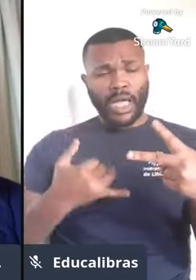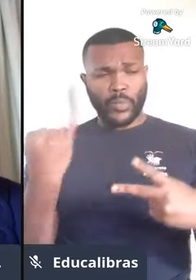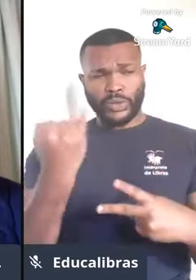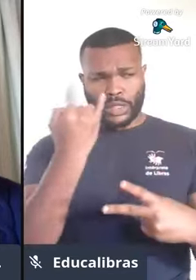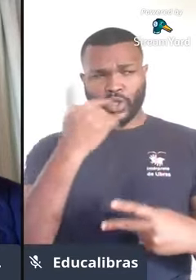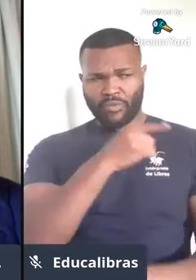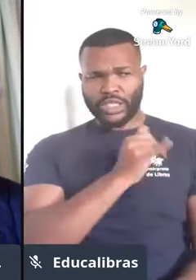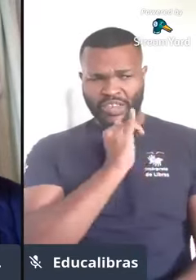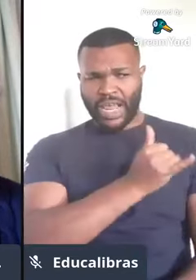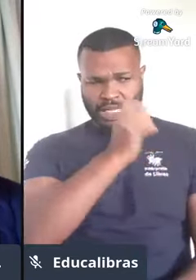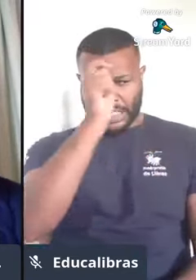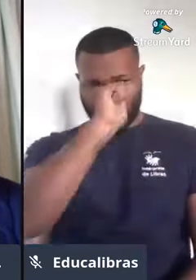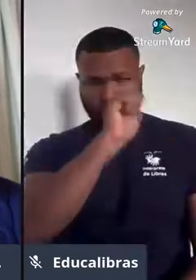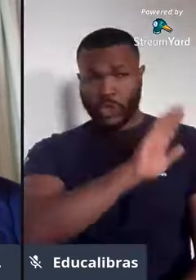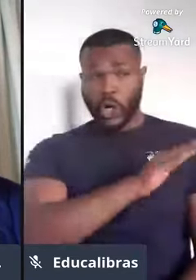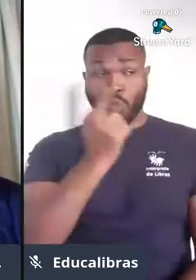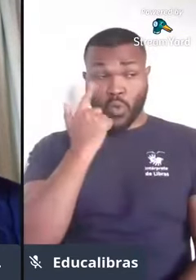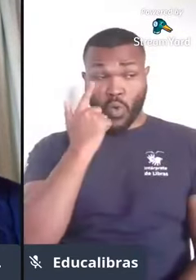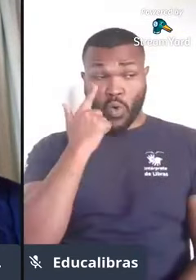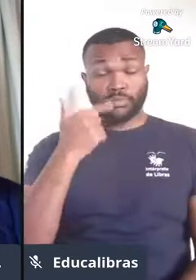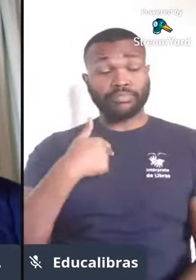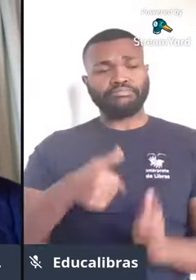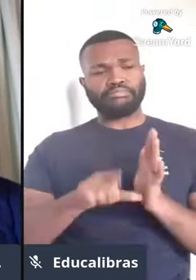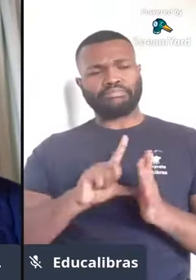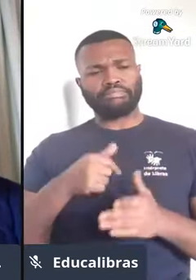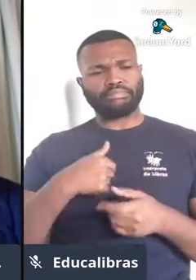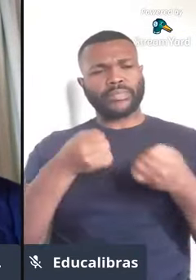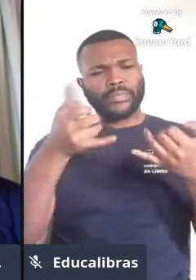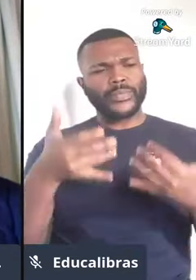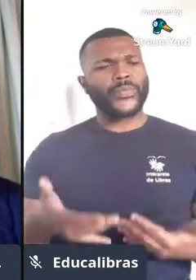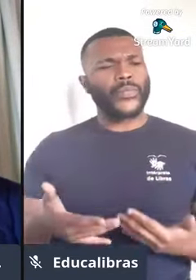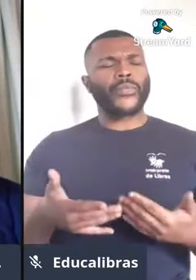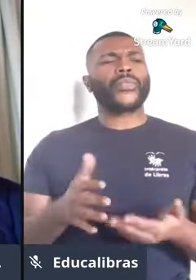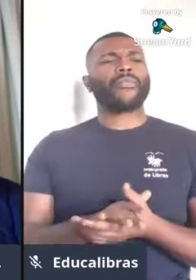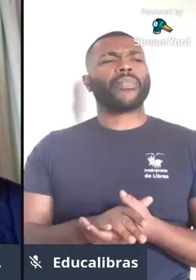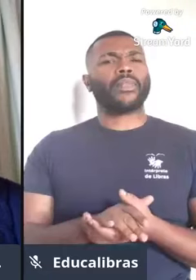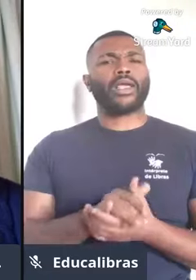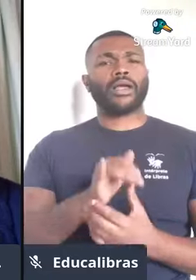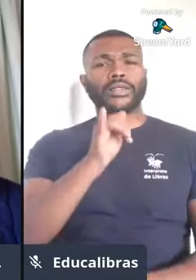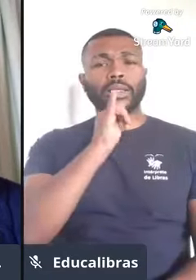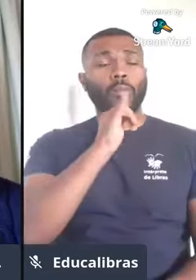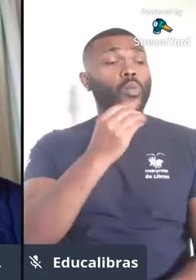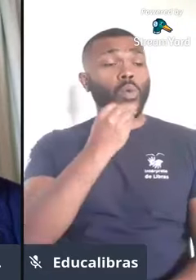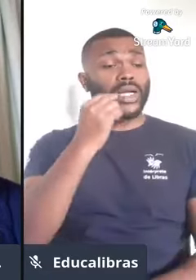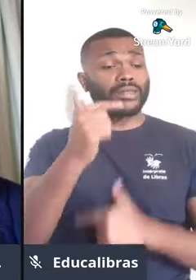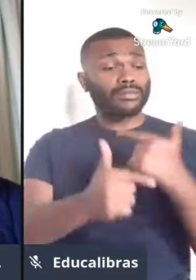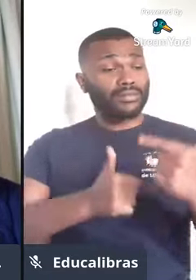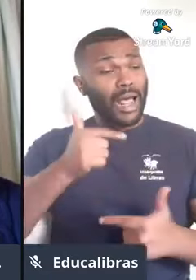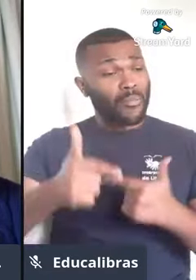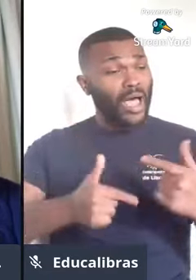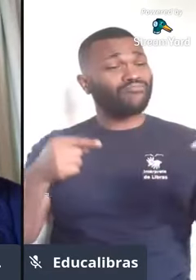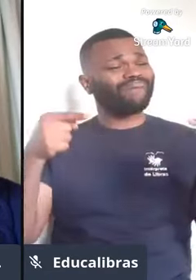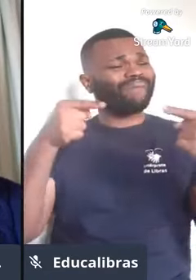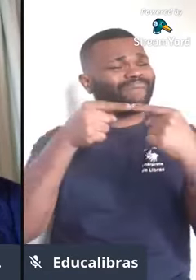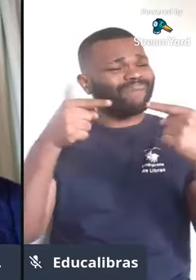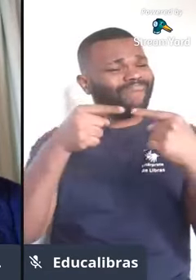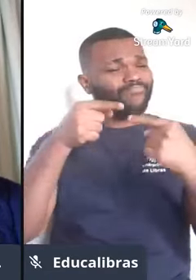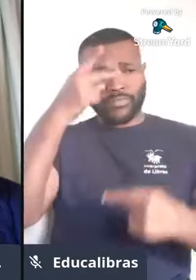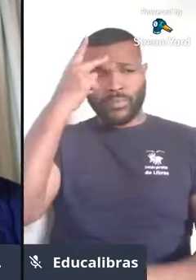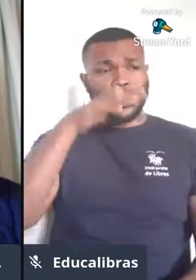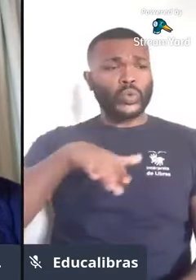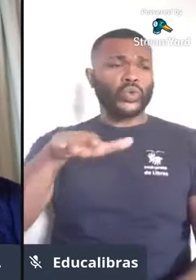que nós temos que, eu já mencionei isso antes, nós temos que oferecer condições de trabalho adequadas para as pessoas com deficiência.